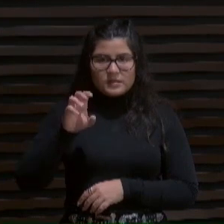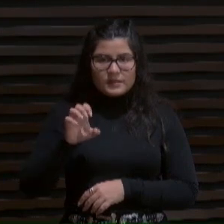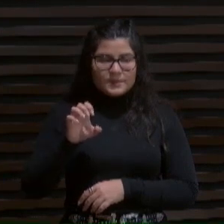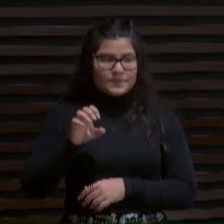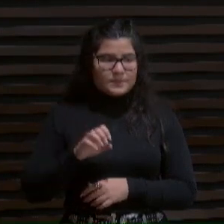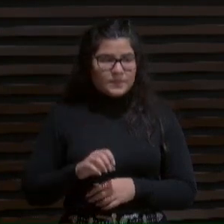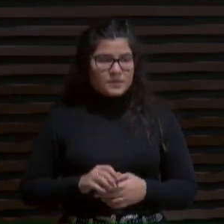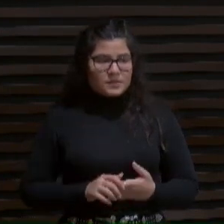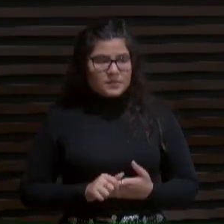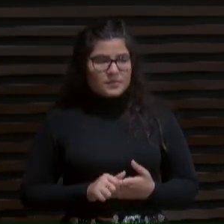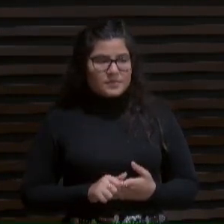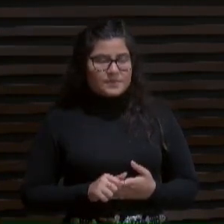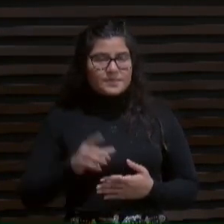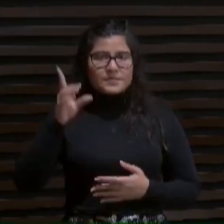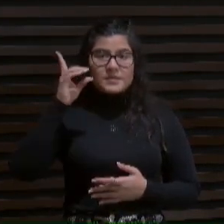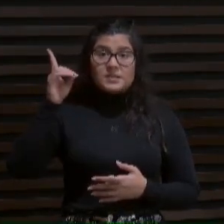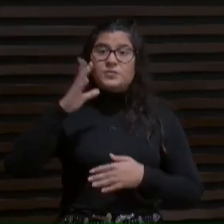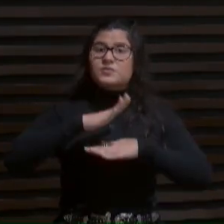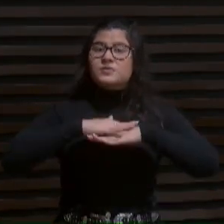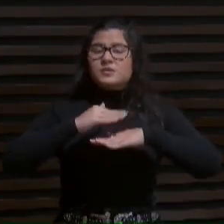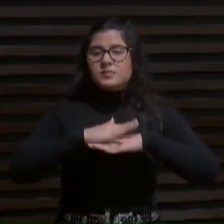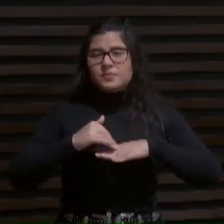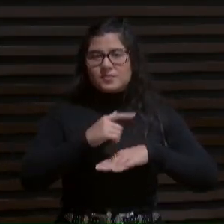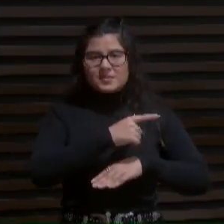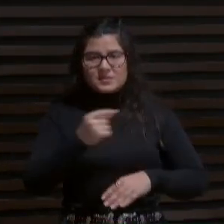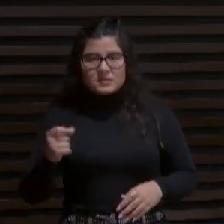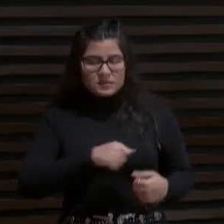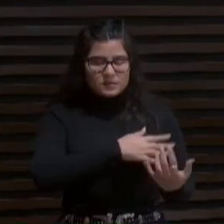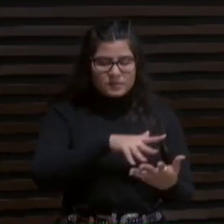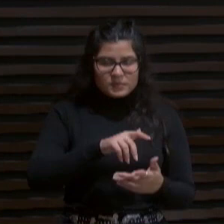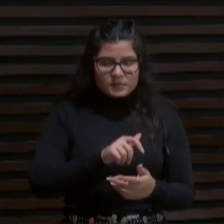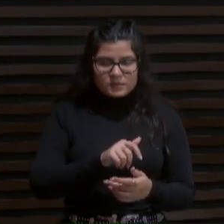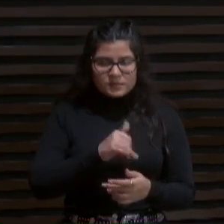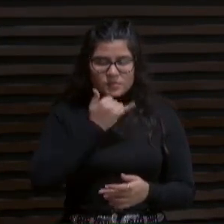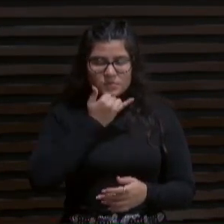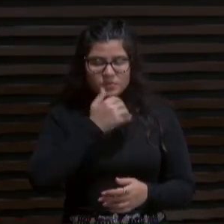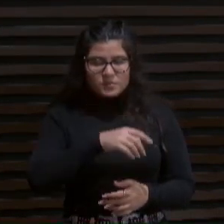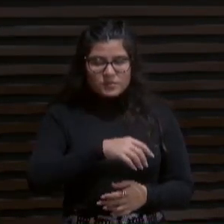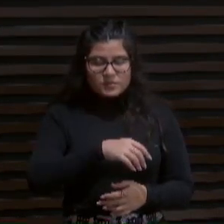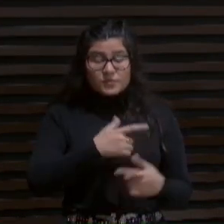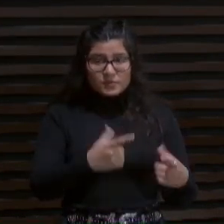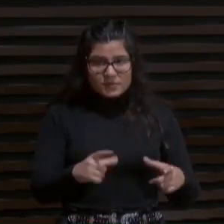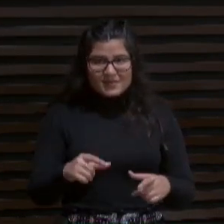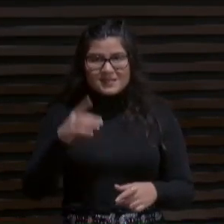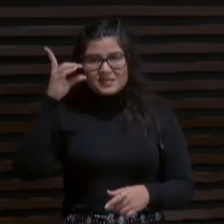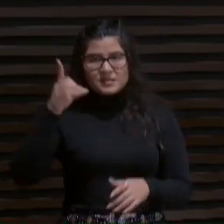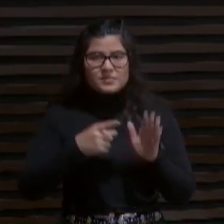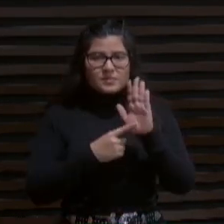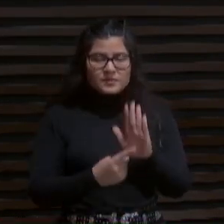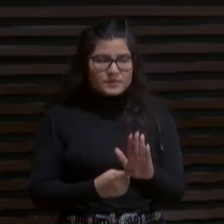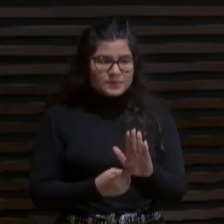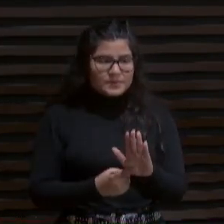gente lembra da história que Deus o chamou para sair dali, para uma terra que Deus o mostraria, e na qual ele